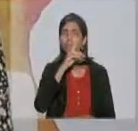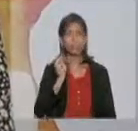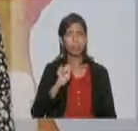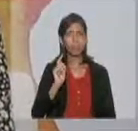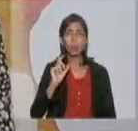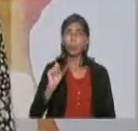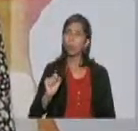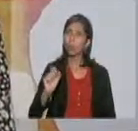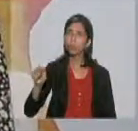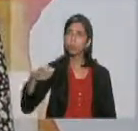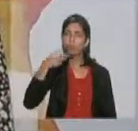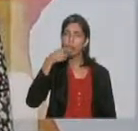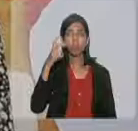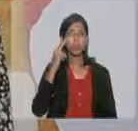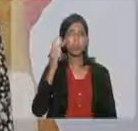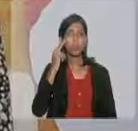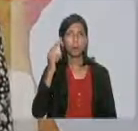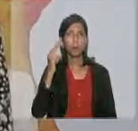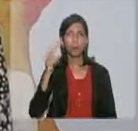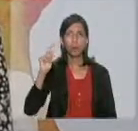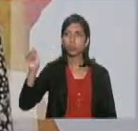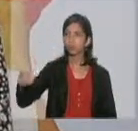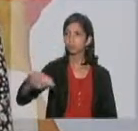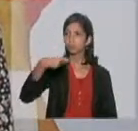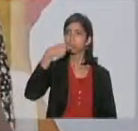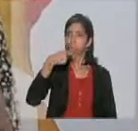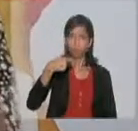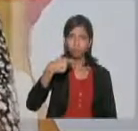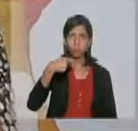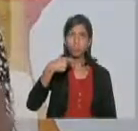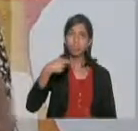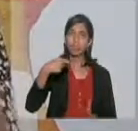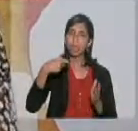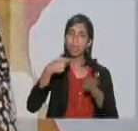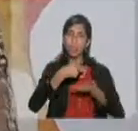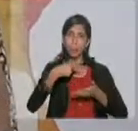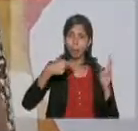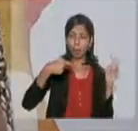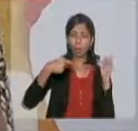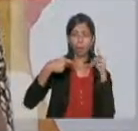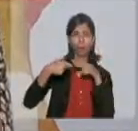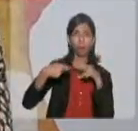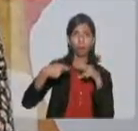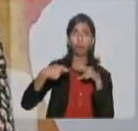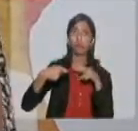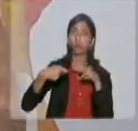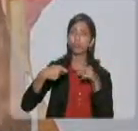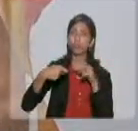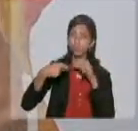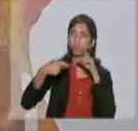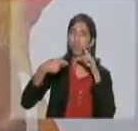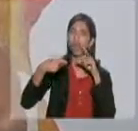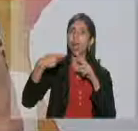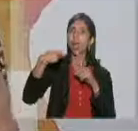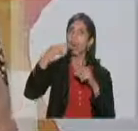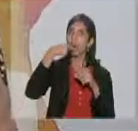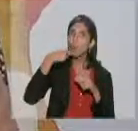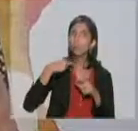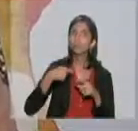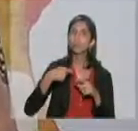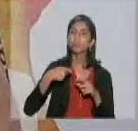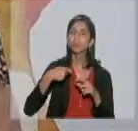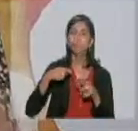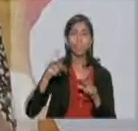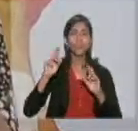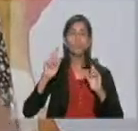pode oferecer a colher. Então, bota aquela colher na frente da criança, deixa que aquele bebê olhe para a colher, abra a boca, receba aquela